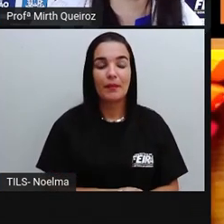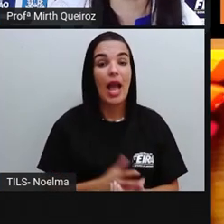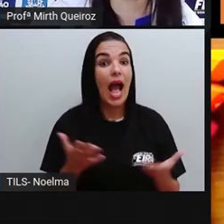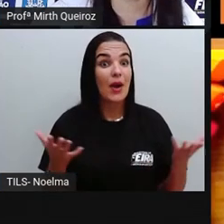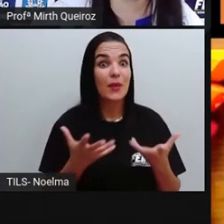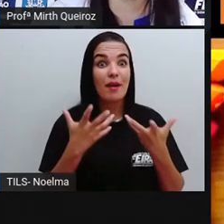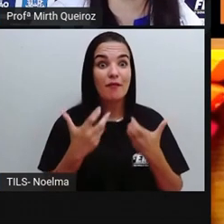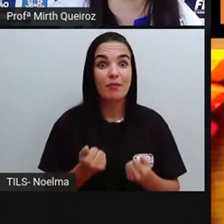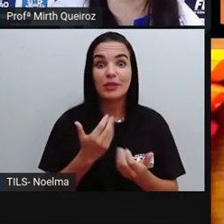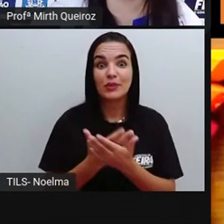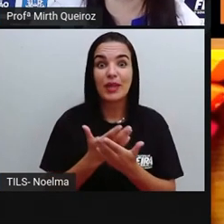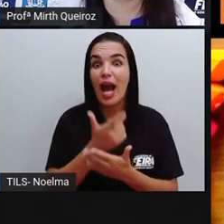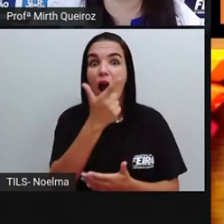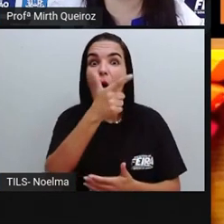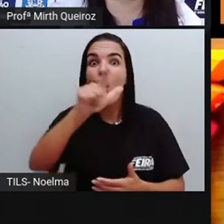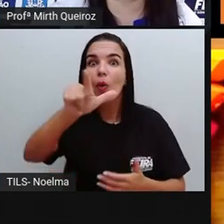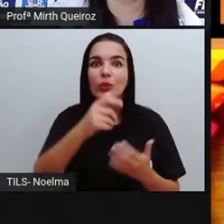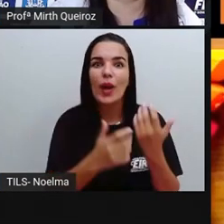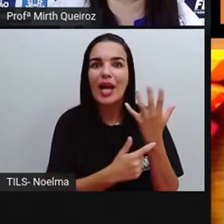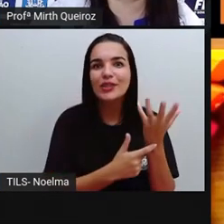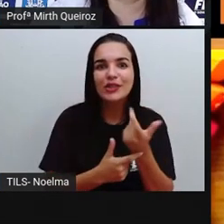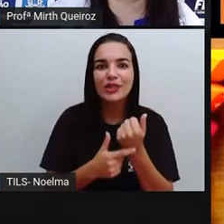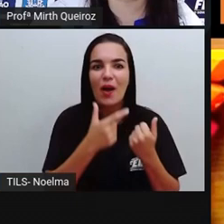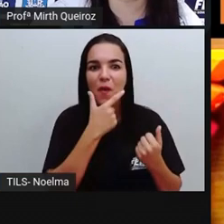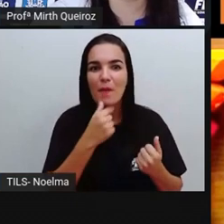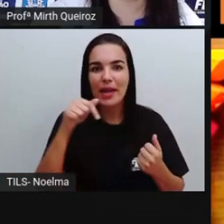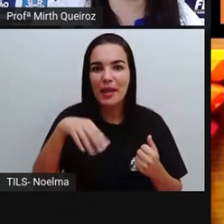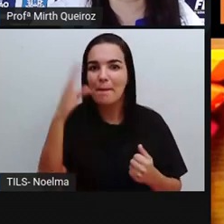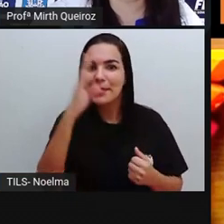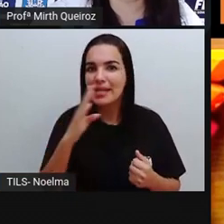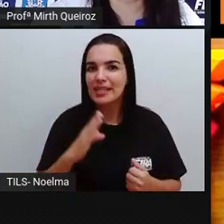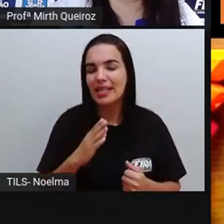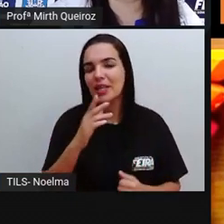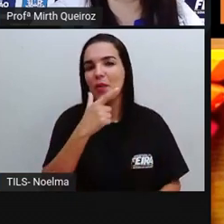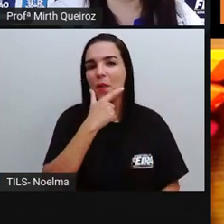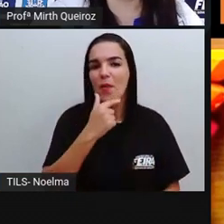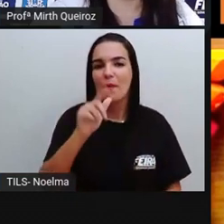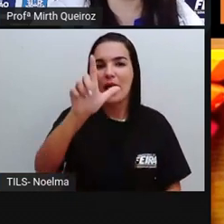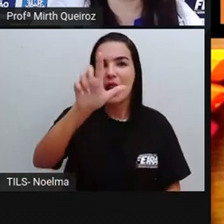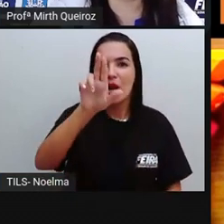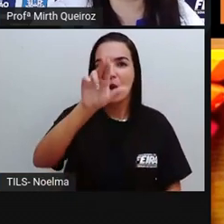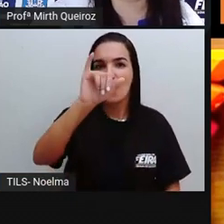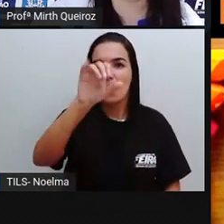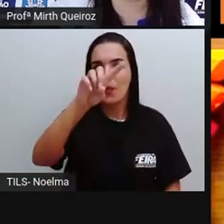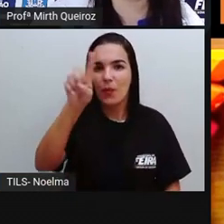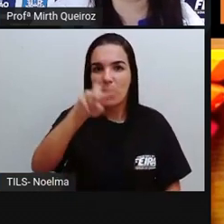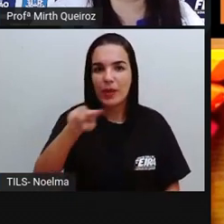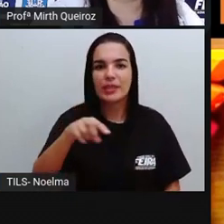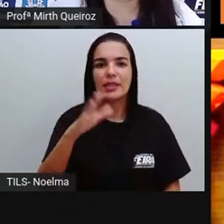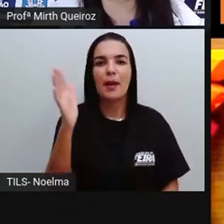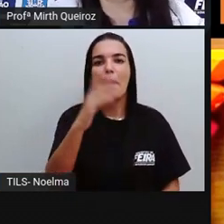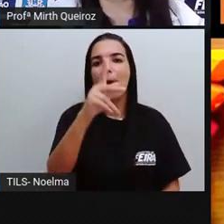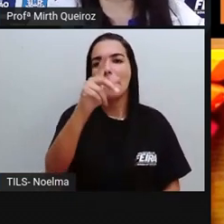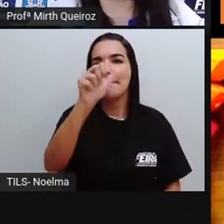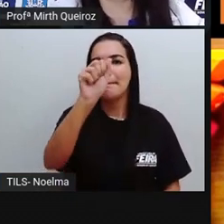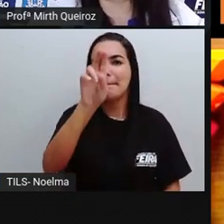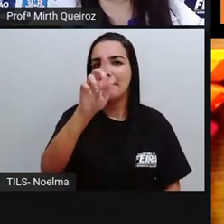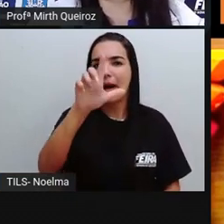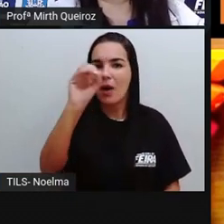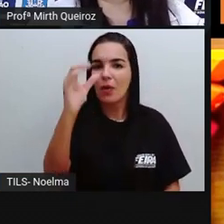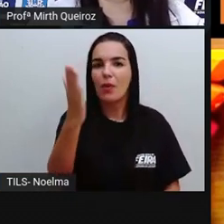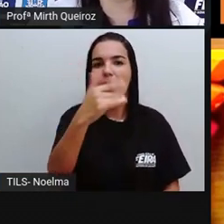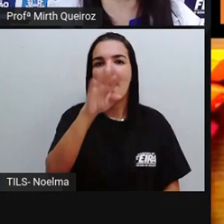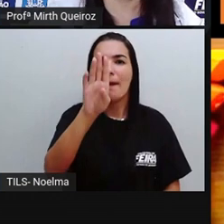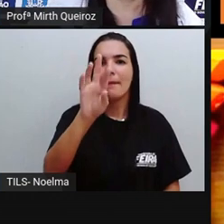E agora nós vamos estudar um outro artista brasileiro, Luiz Paulo Baravelli. A gente viu aí que Anita Malfatti, ela